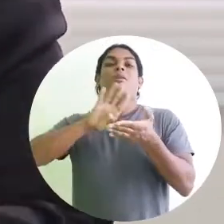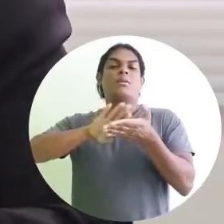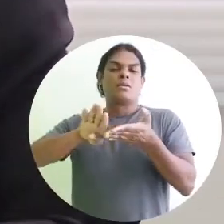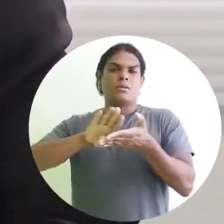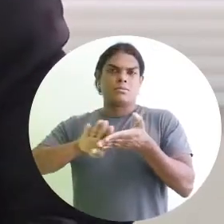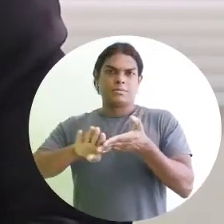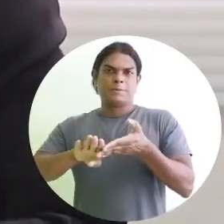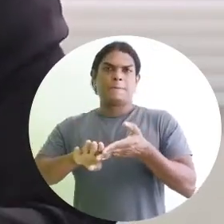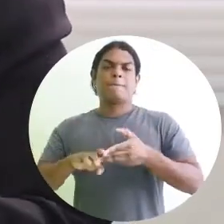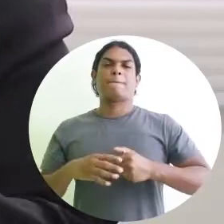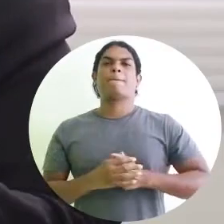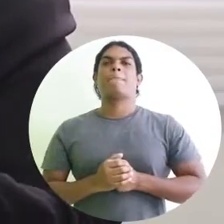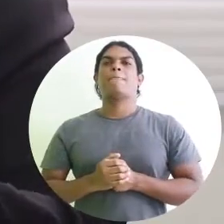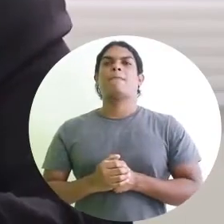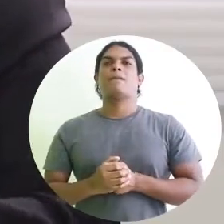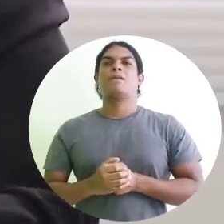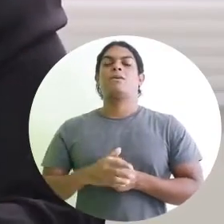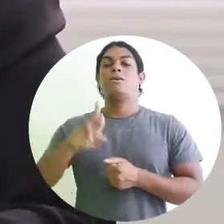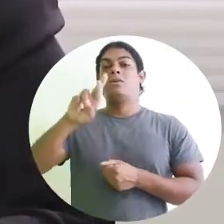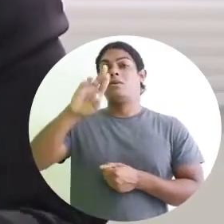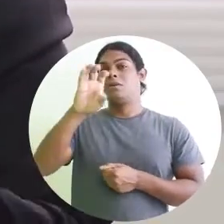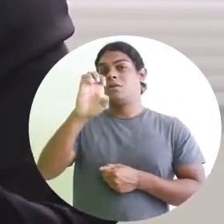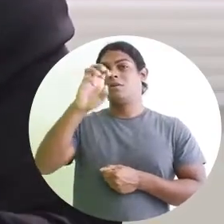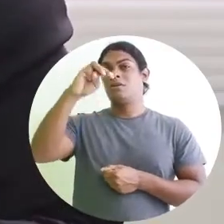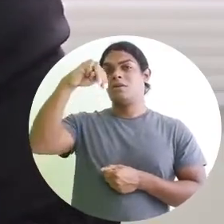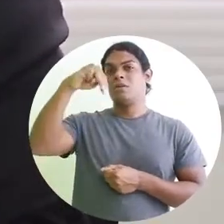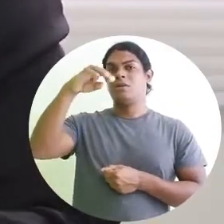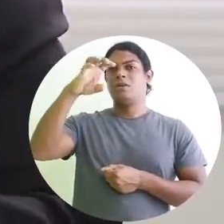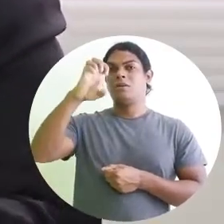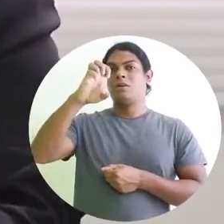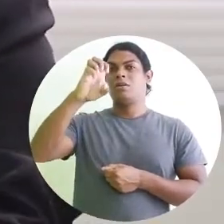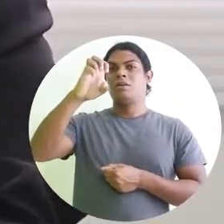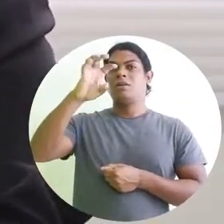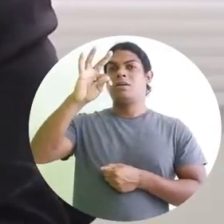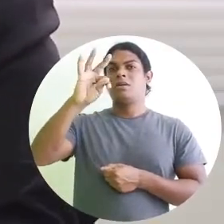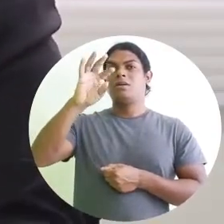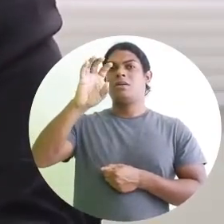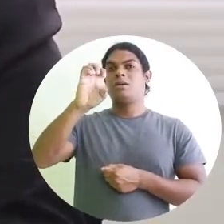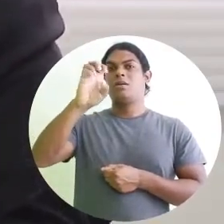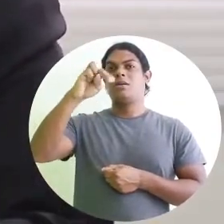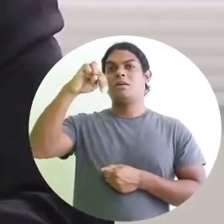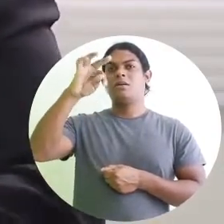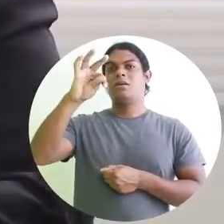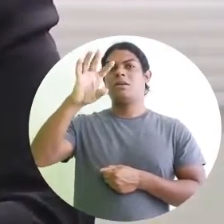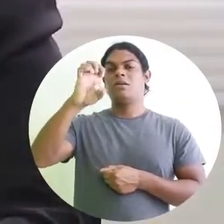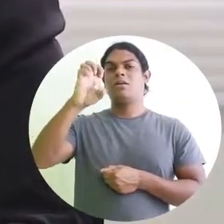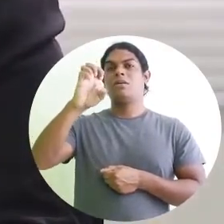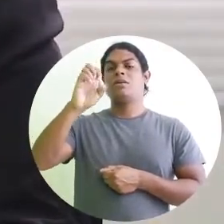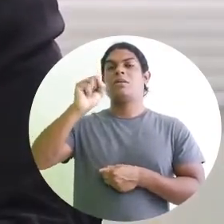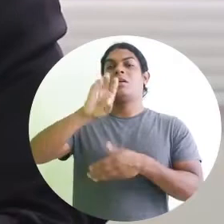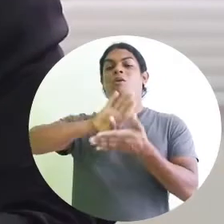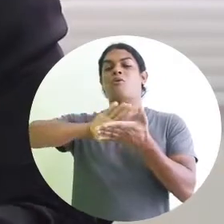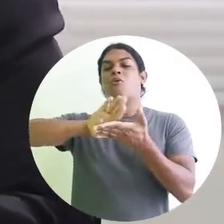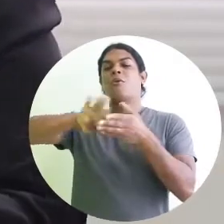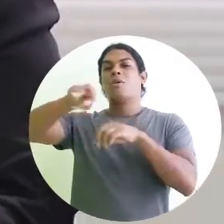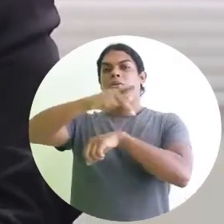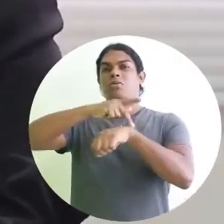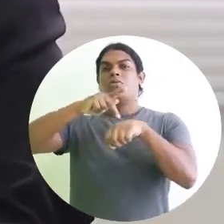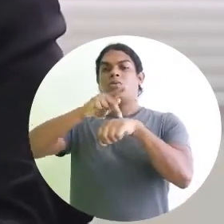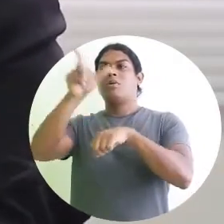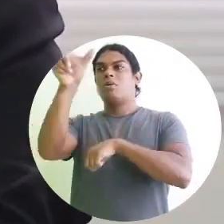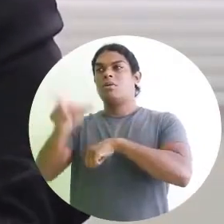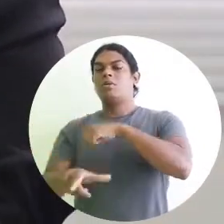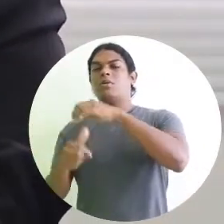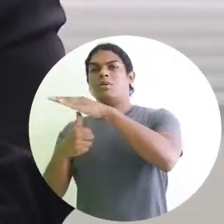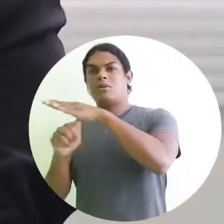remetente, que é um banco, num país do exportador, um banco que ele entra em contato e faz essa negociação.